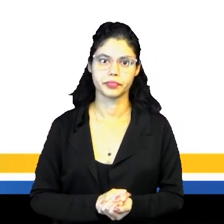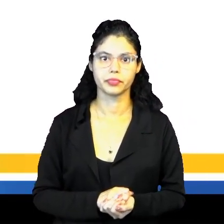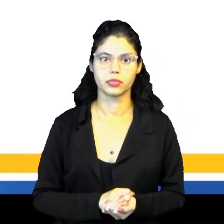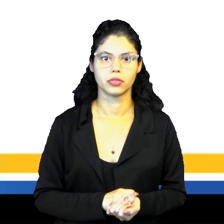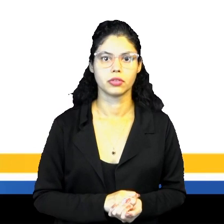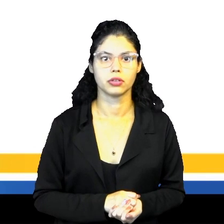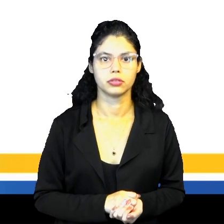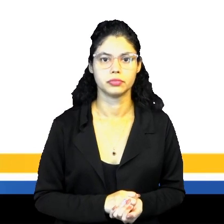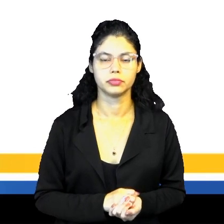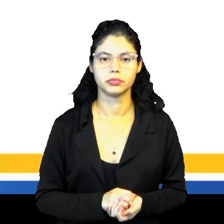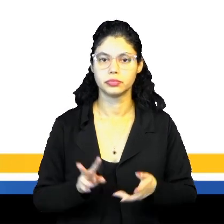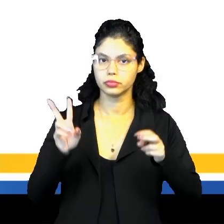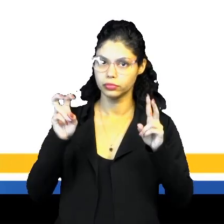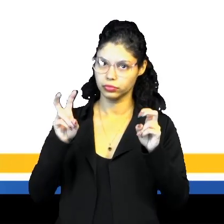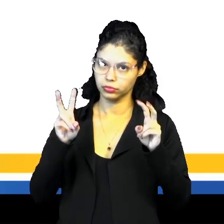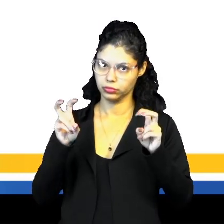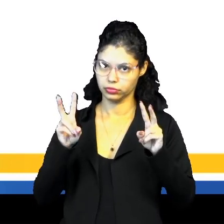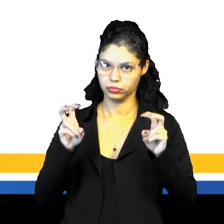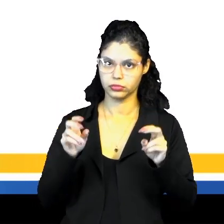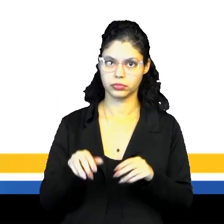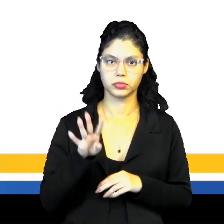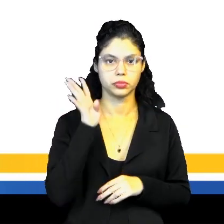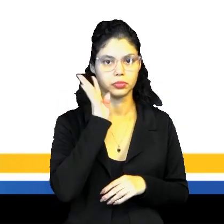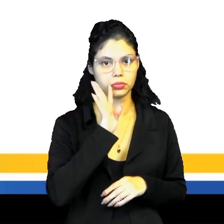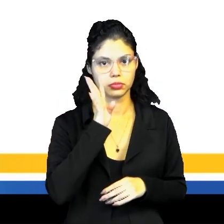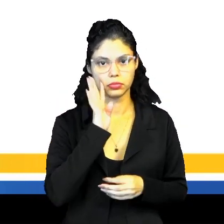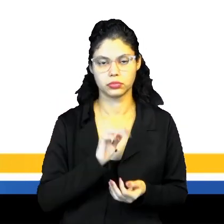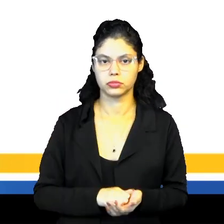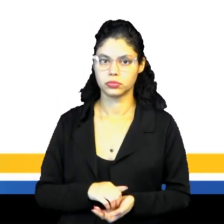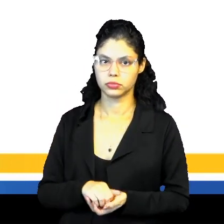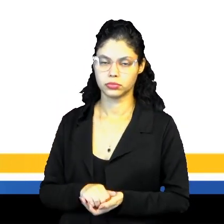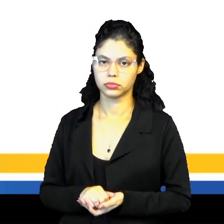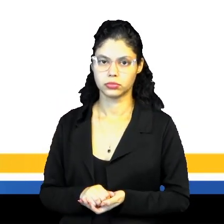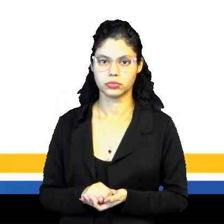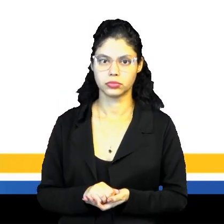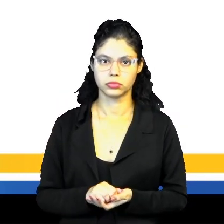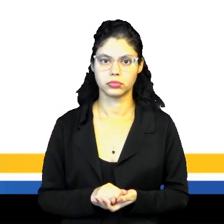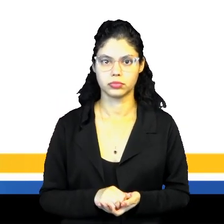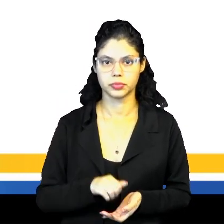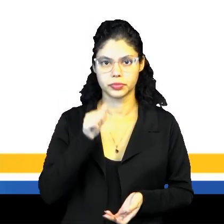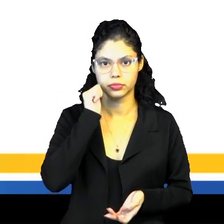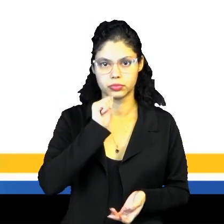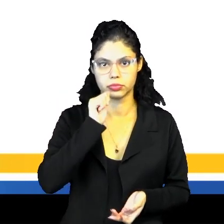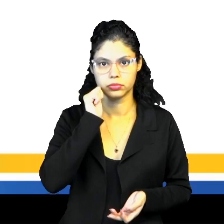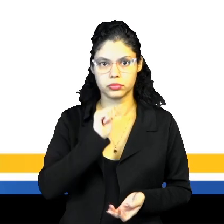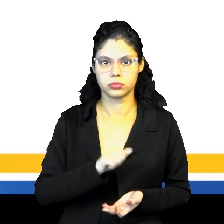Aí nós temos também um tema bem interessante, comum principalmente entre as meninas